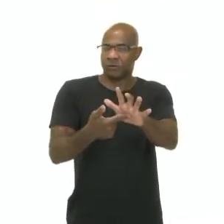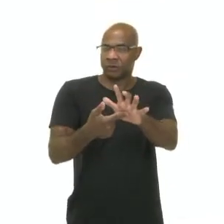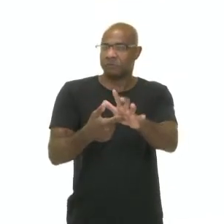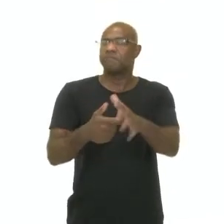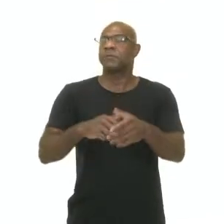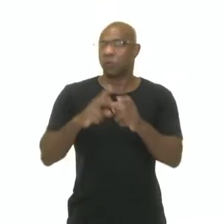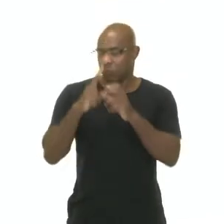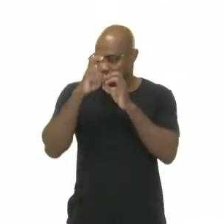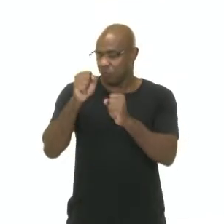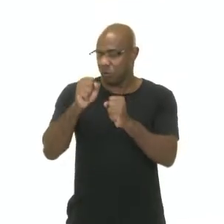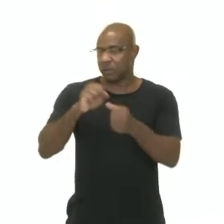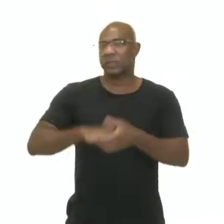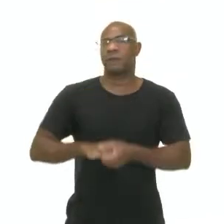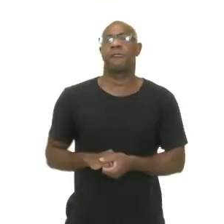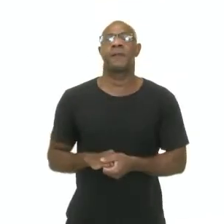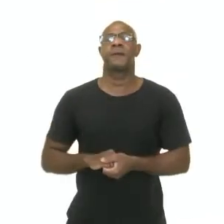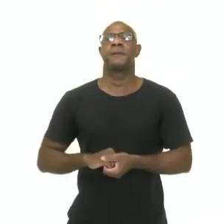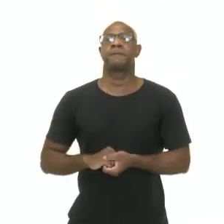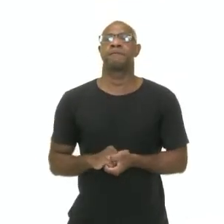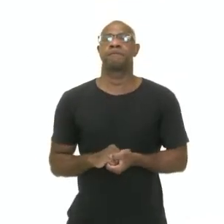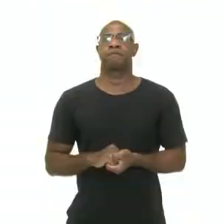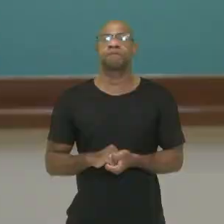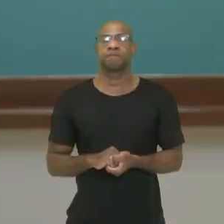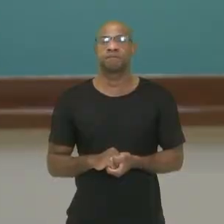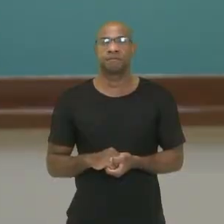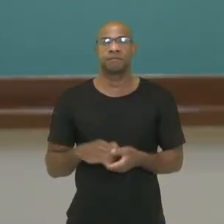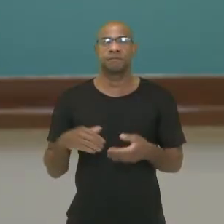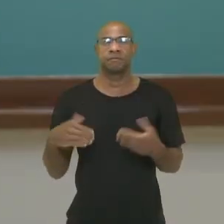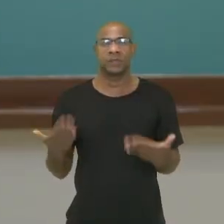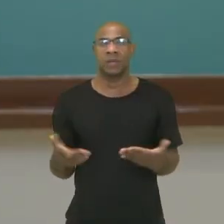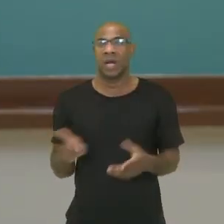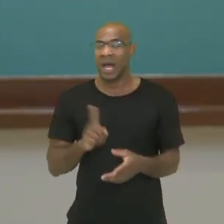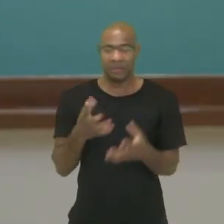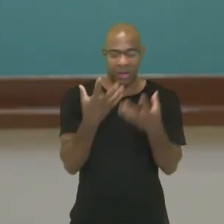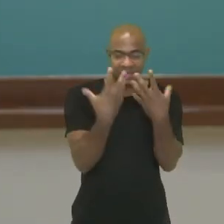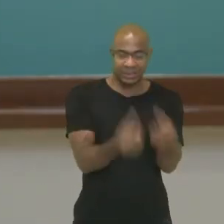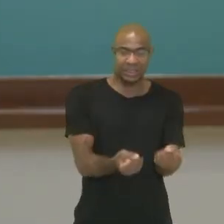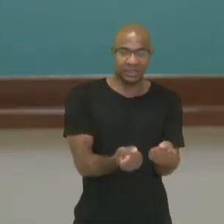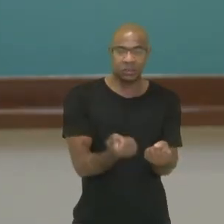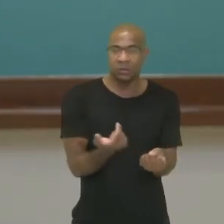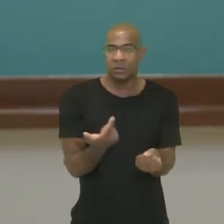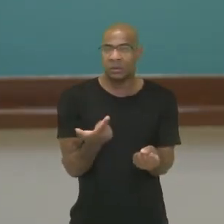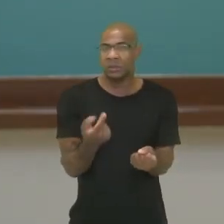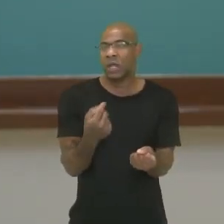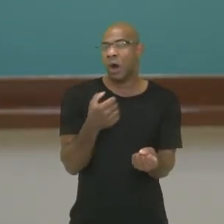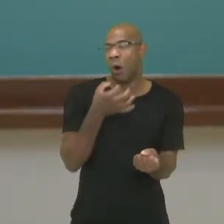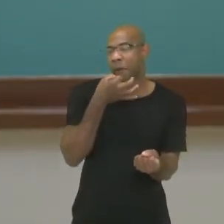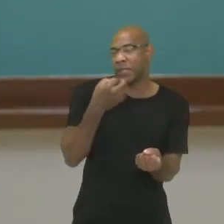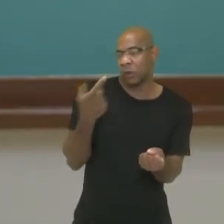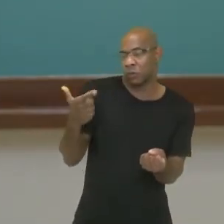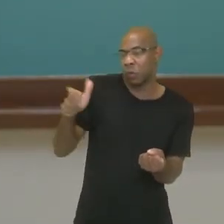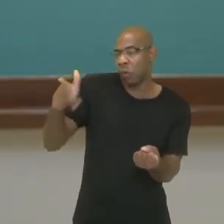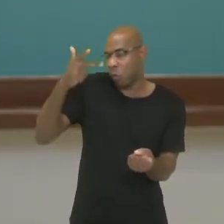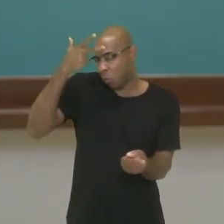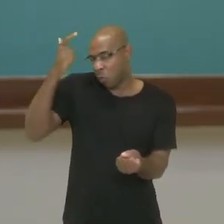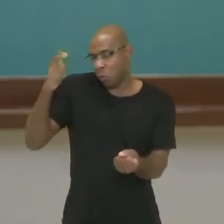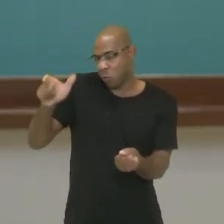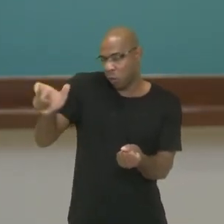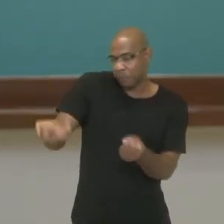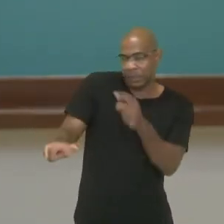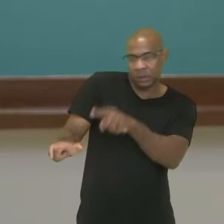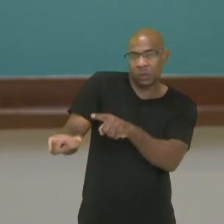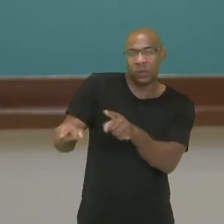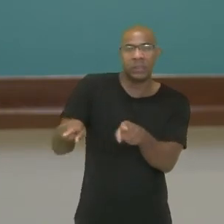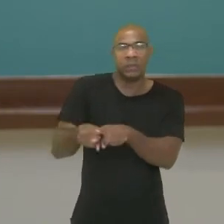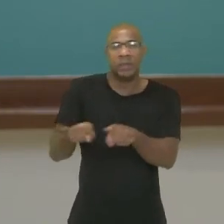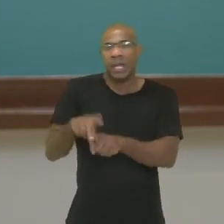medo coletivo da violência. A não aceitação do outro, a construção histórica social sobre